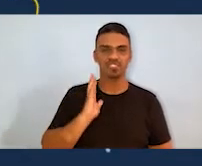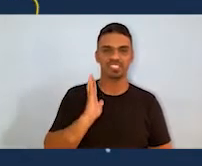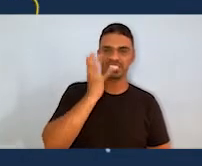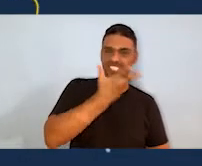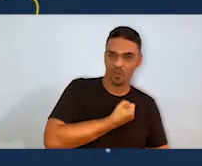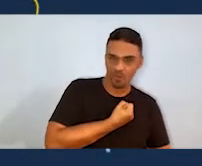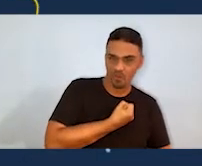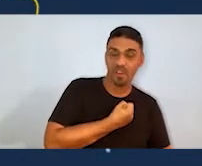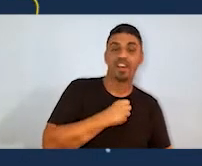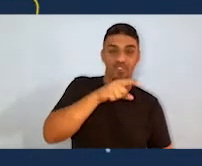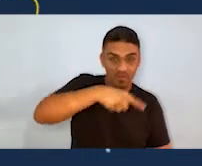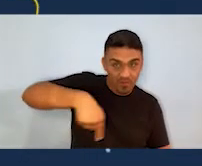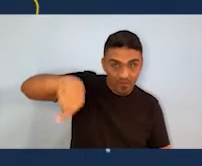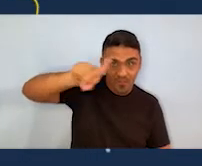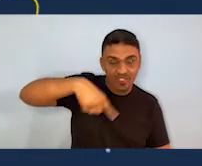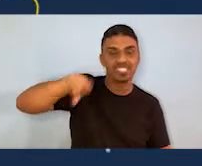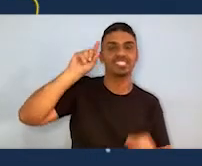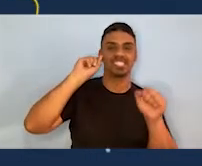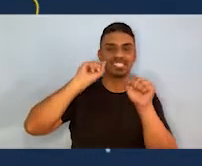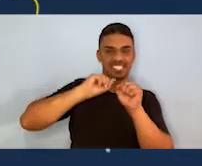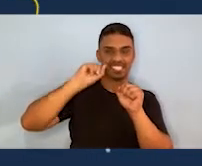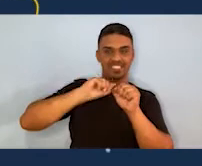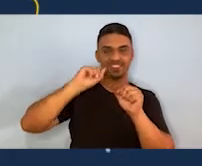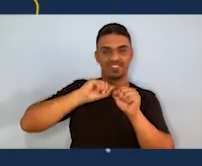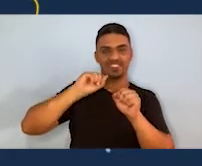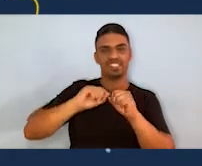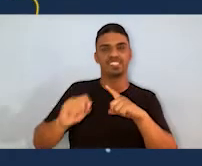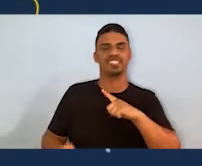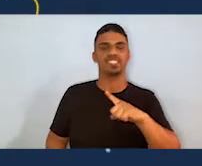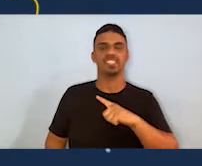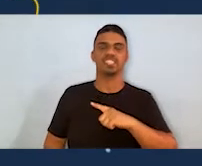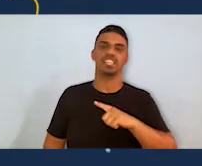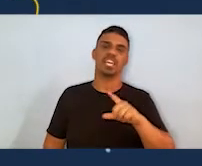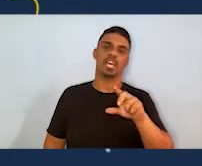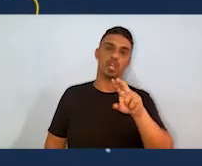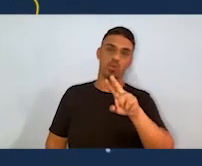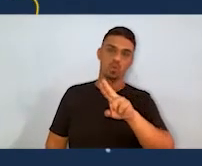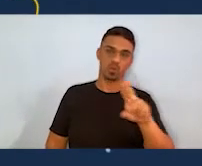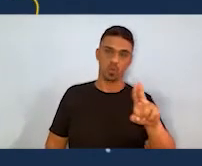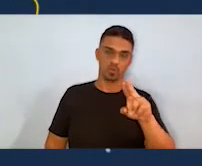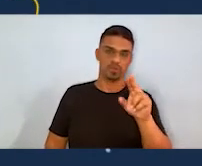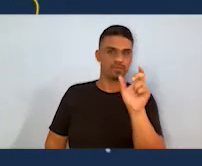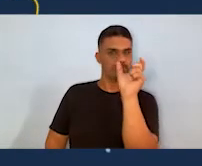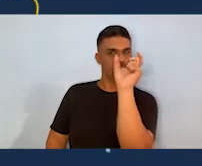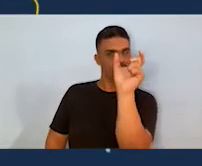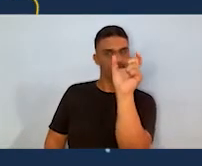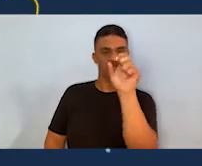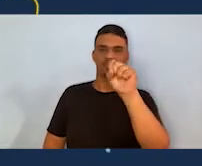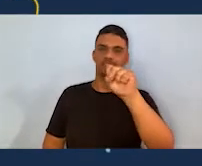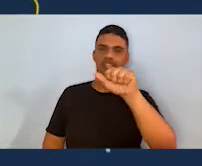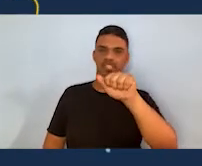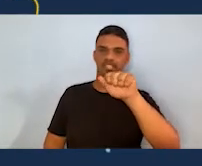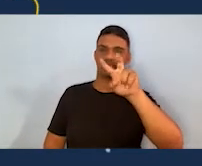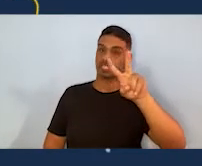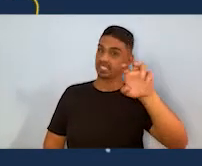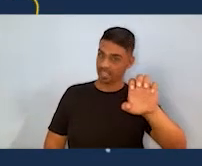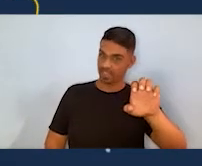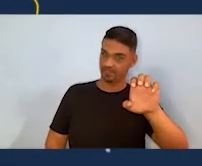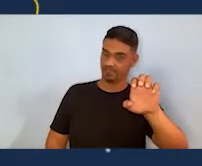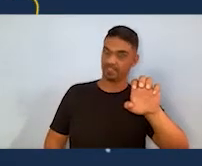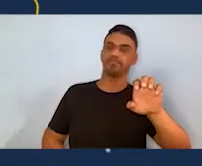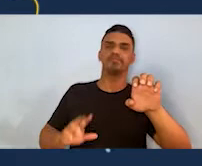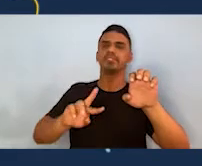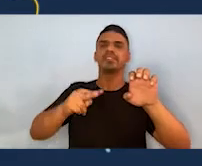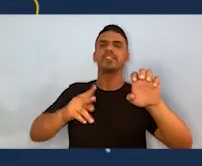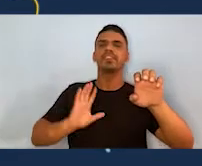salvar, quem fez aí acho que a gente tem a questão de save. Aí a gente pode salvar de várias formas. Você pode